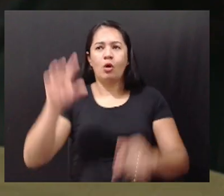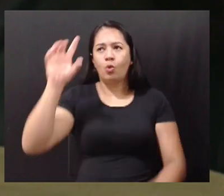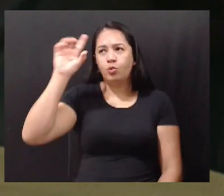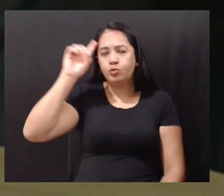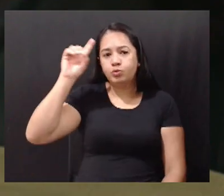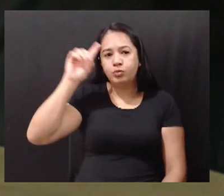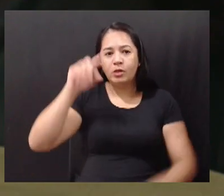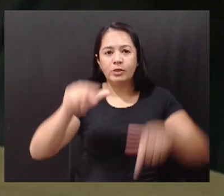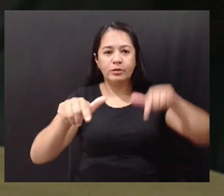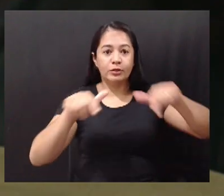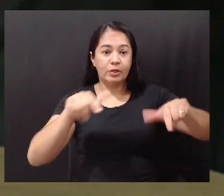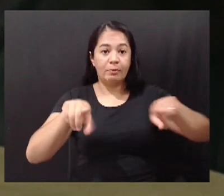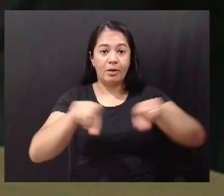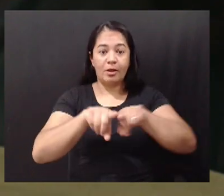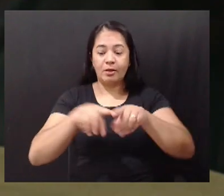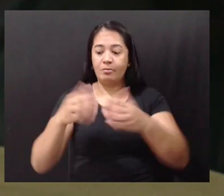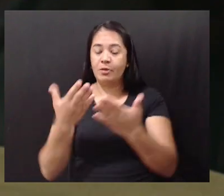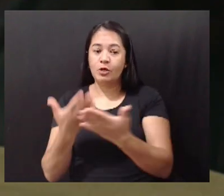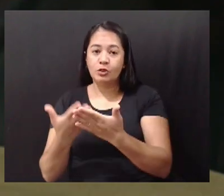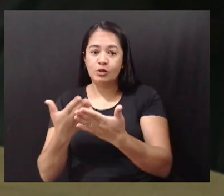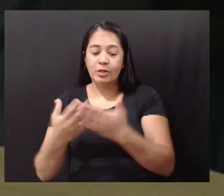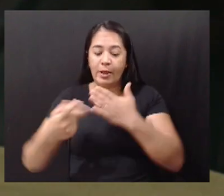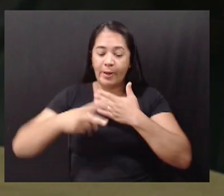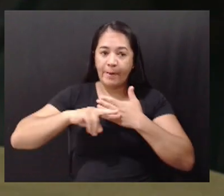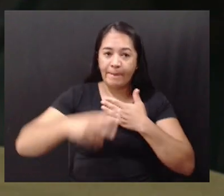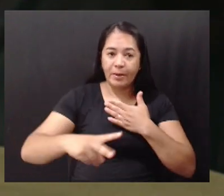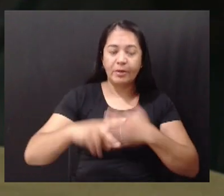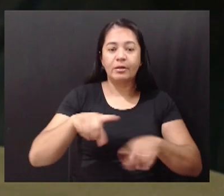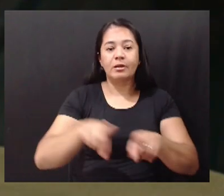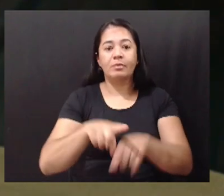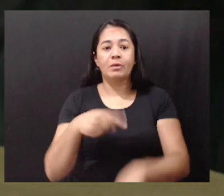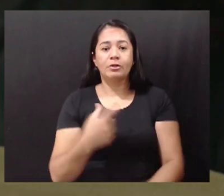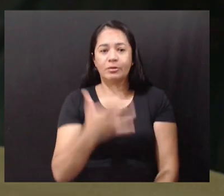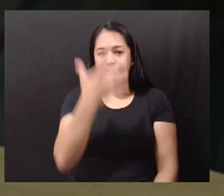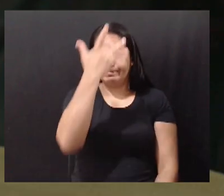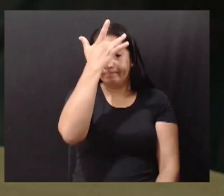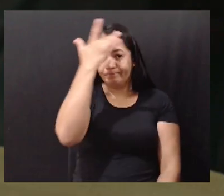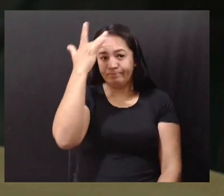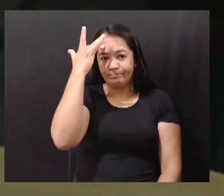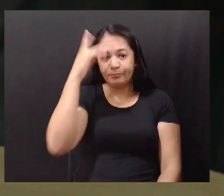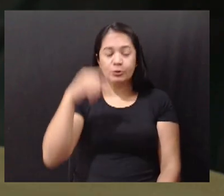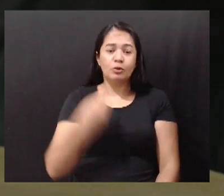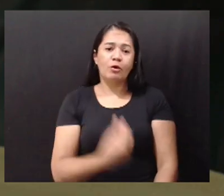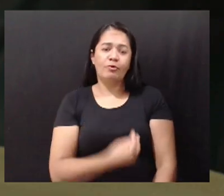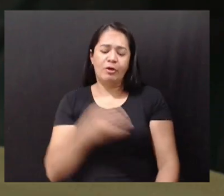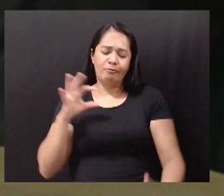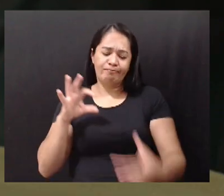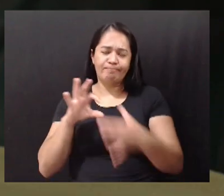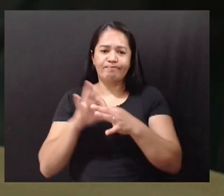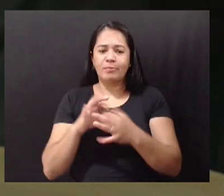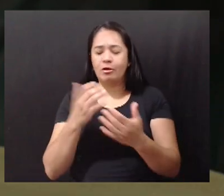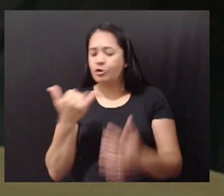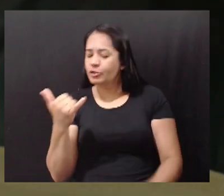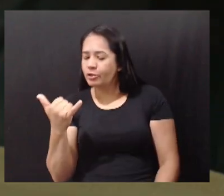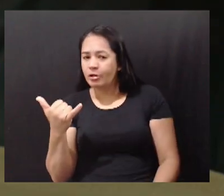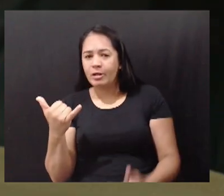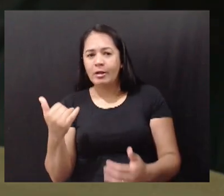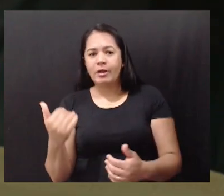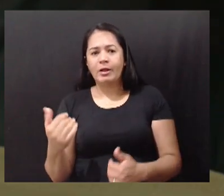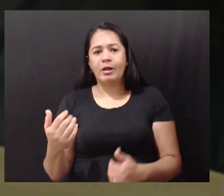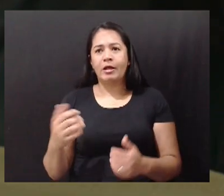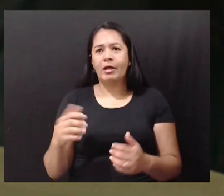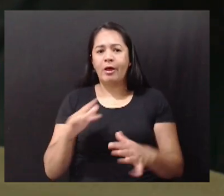também impacta diretamente a nossa saúde mental. A gente vive conectado, né? Celular na mão, notificações o tempo todo, redes